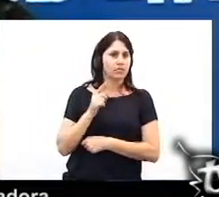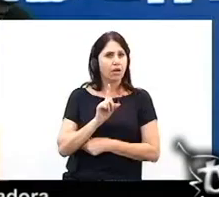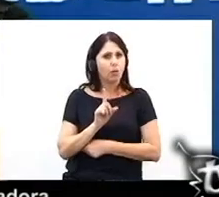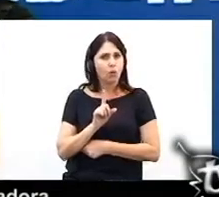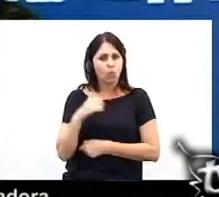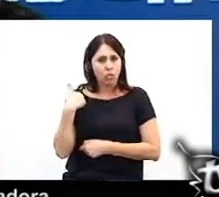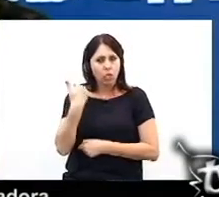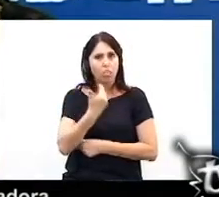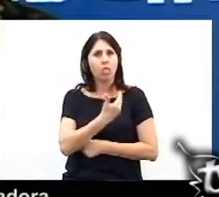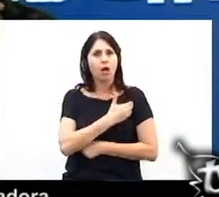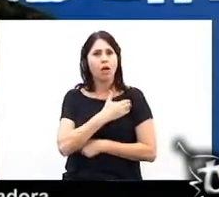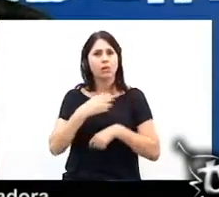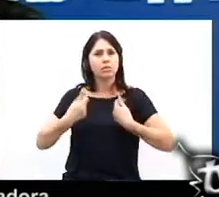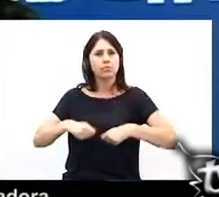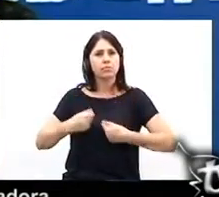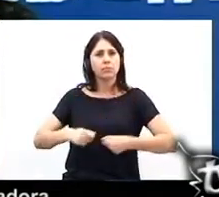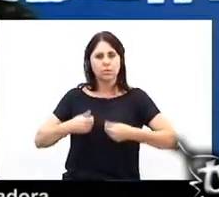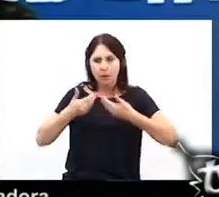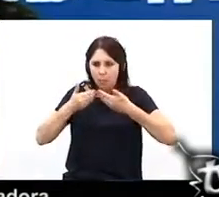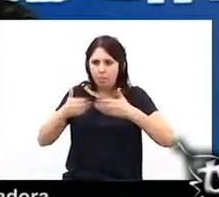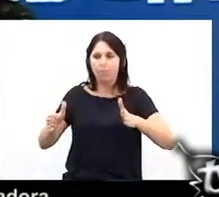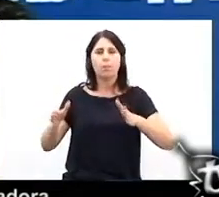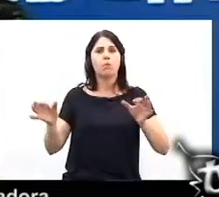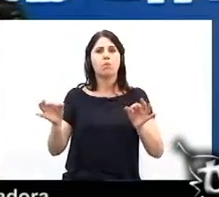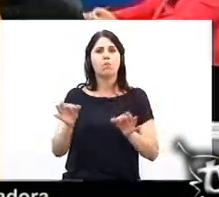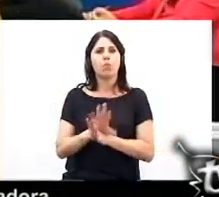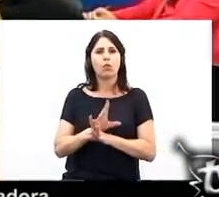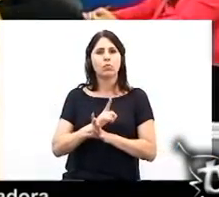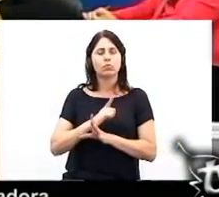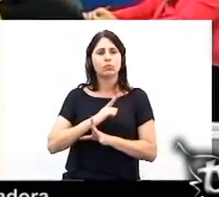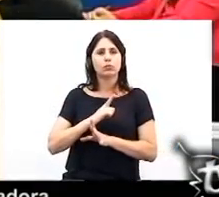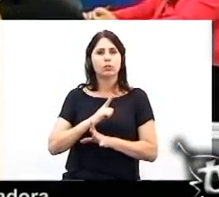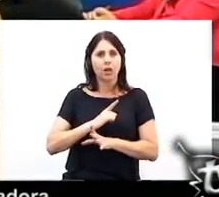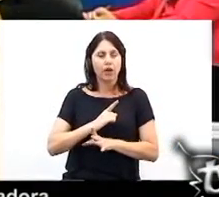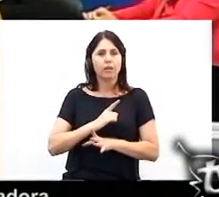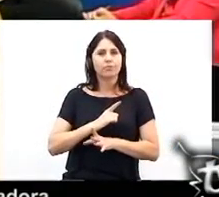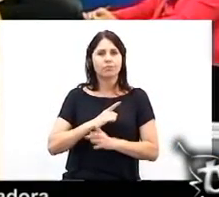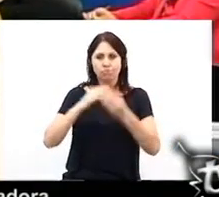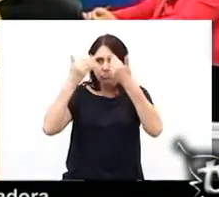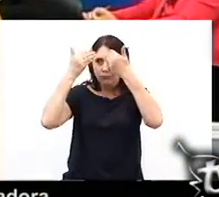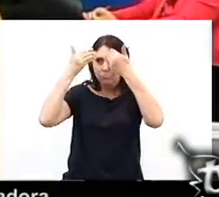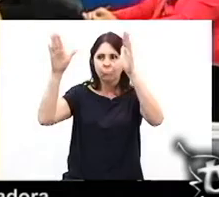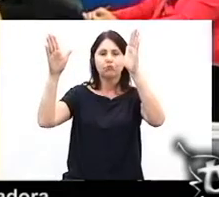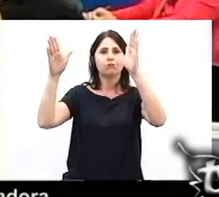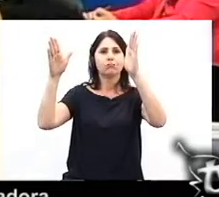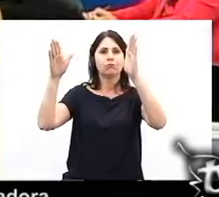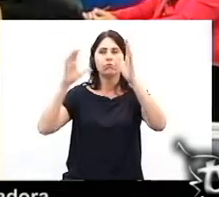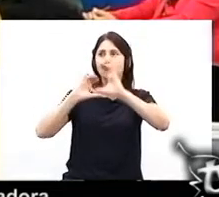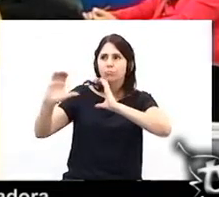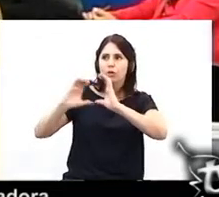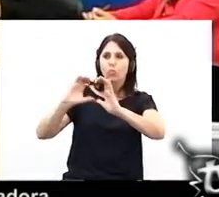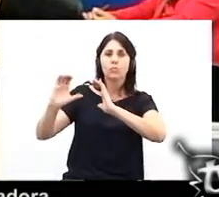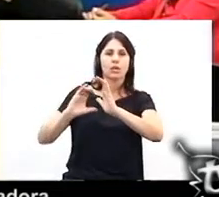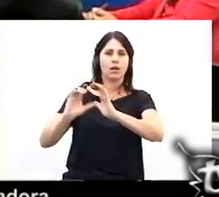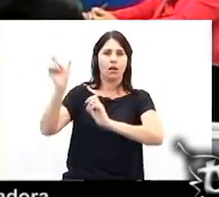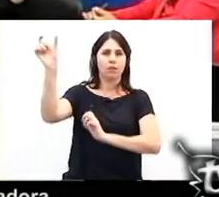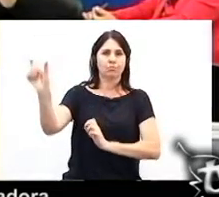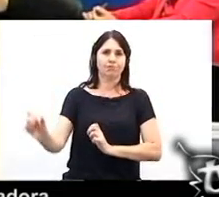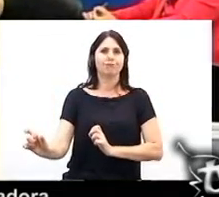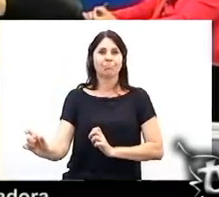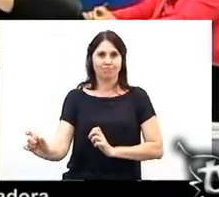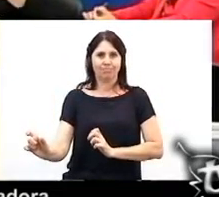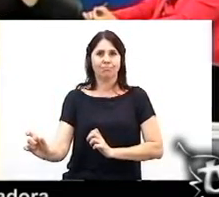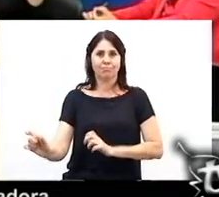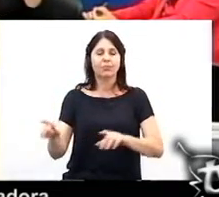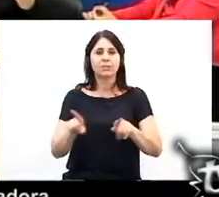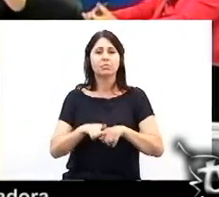vereadora? Porque eu é que tenho que me comunicar com ele, não ao contrário, né? Porque a gente sempre acha que é eles que têm que nos entender. Eu não sei de que